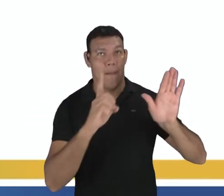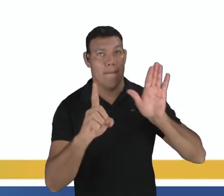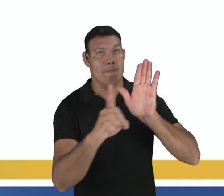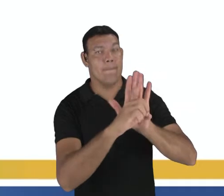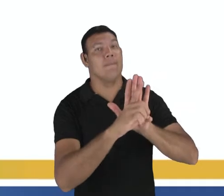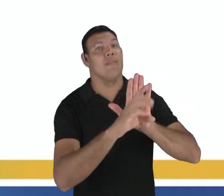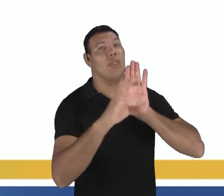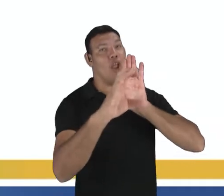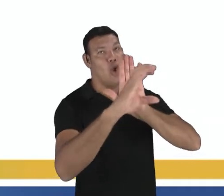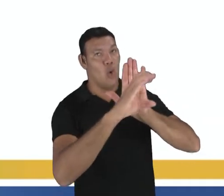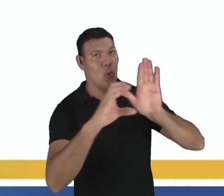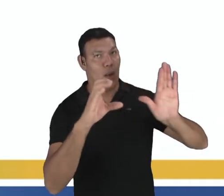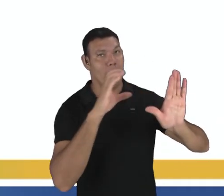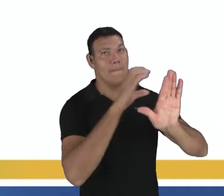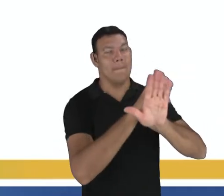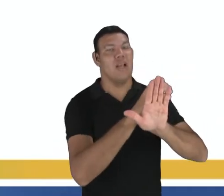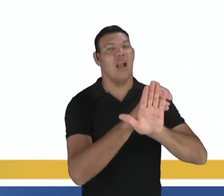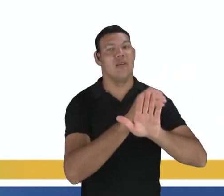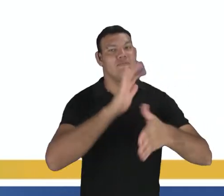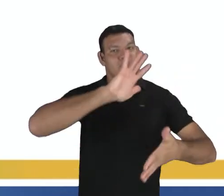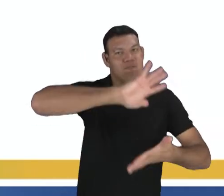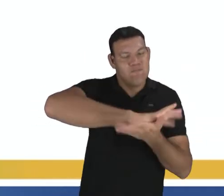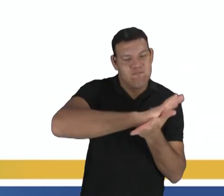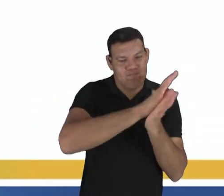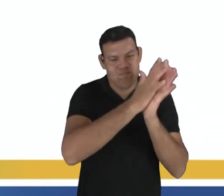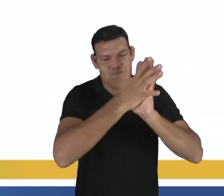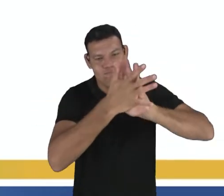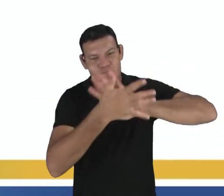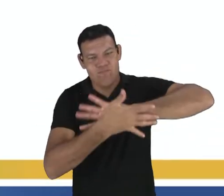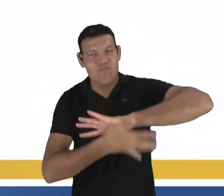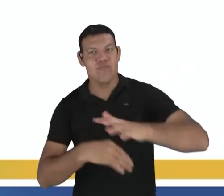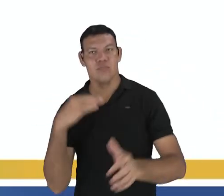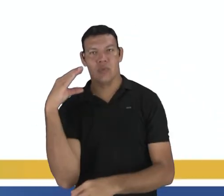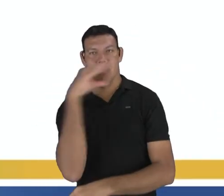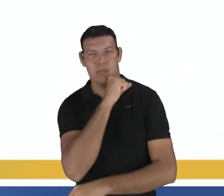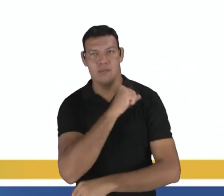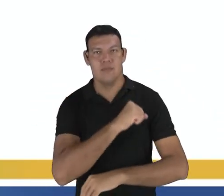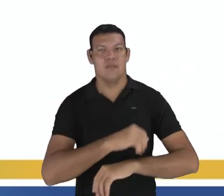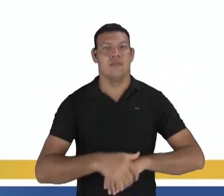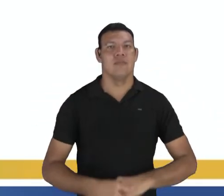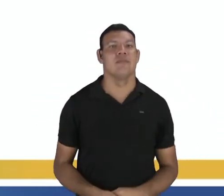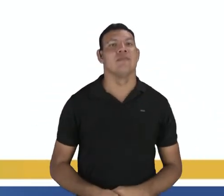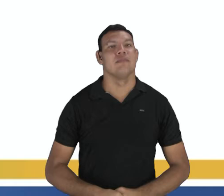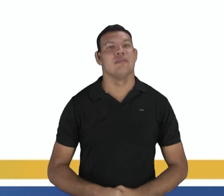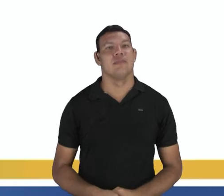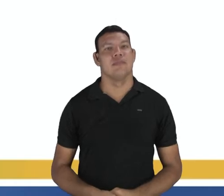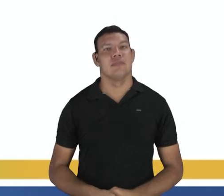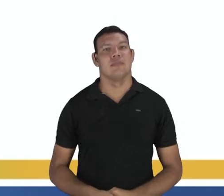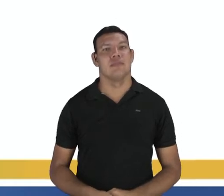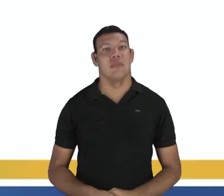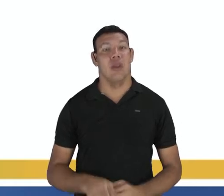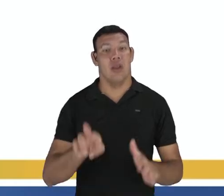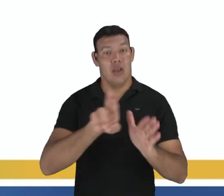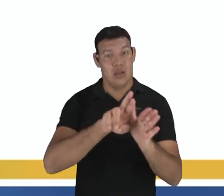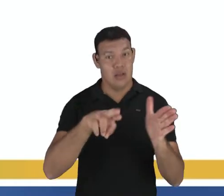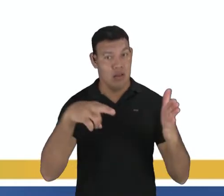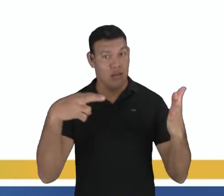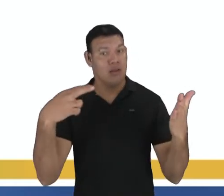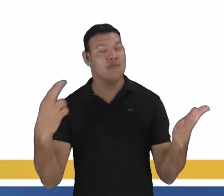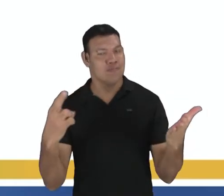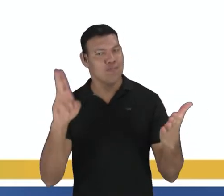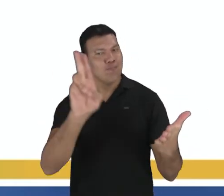denotativo. E no figurado, nós temos destruir rápida e completamente. Ou seja, a